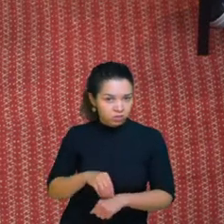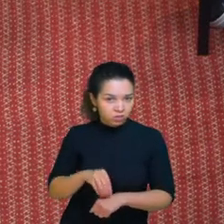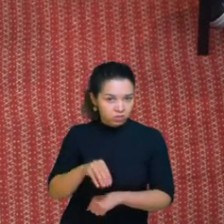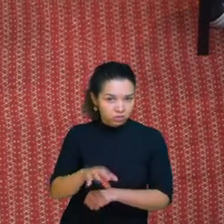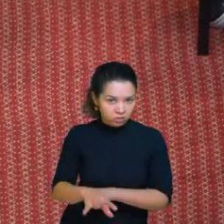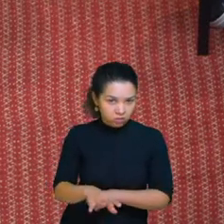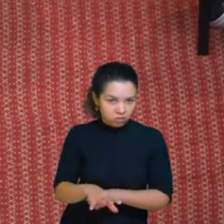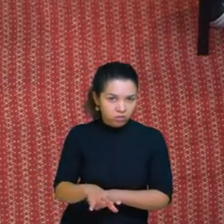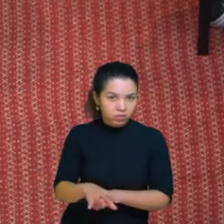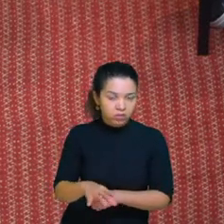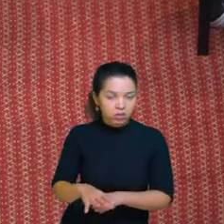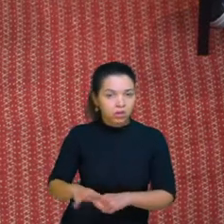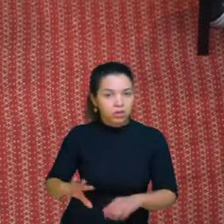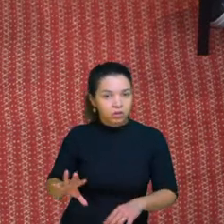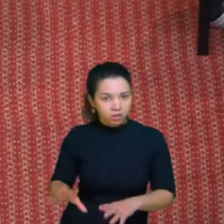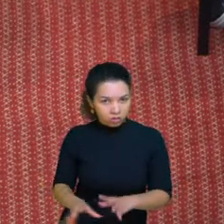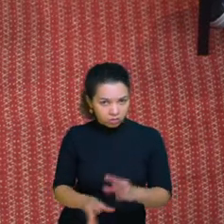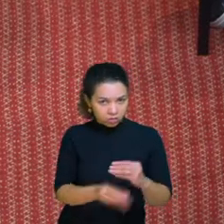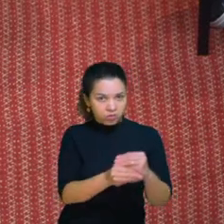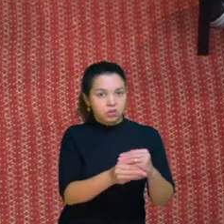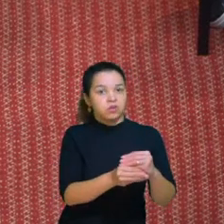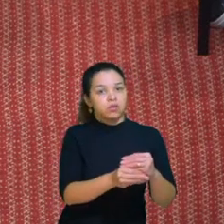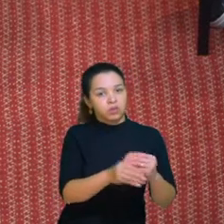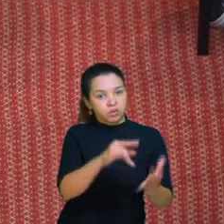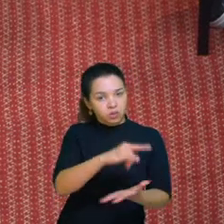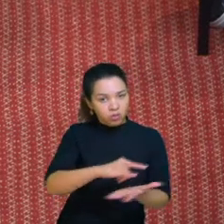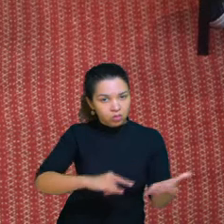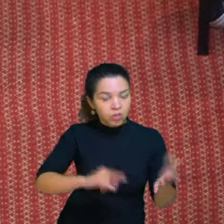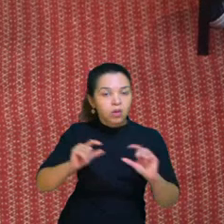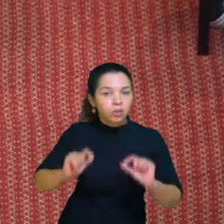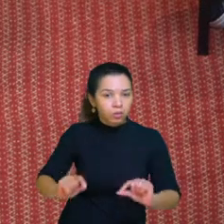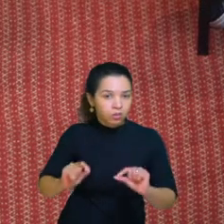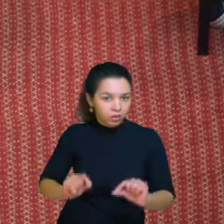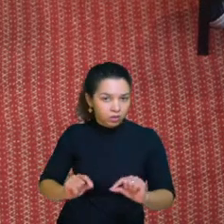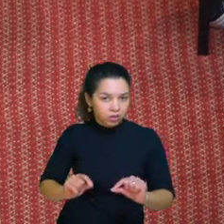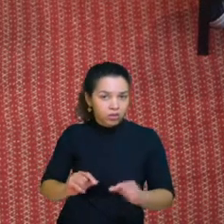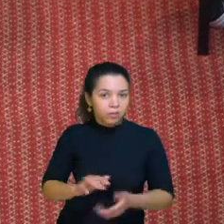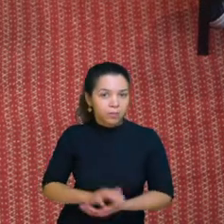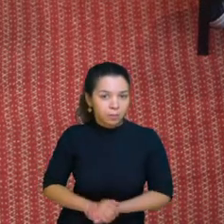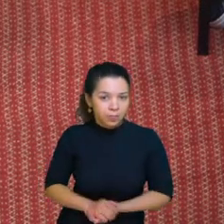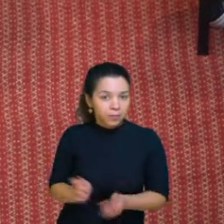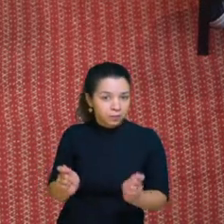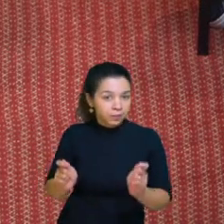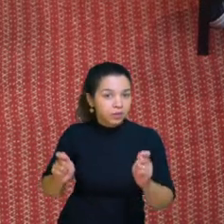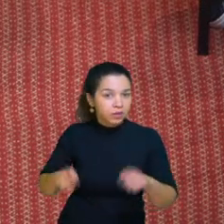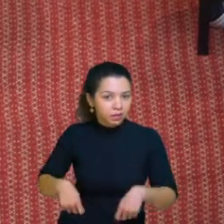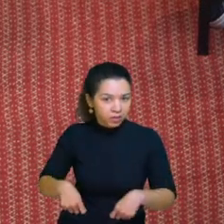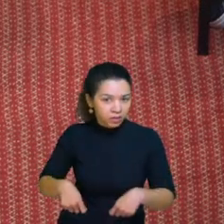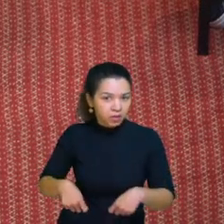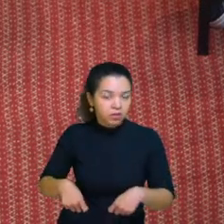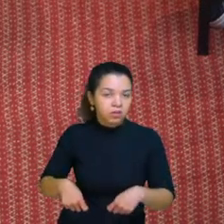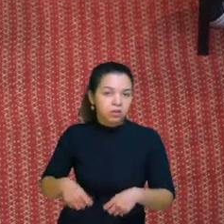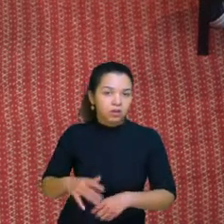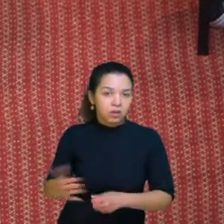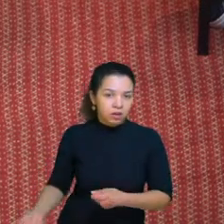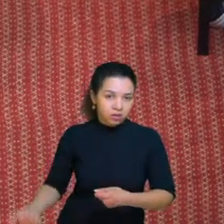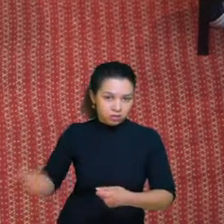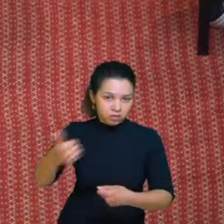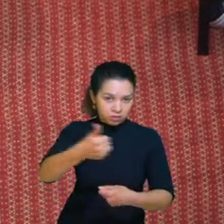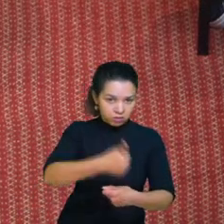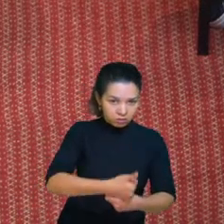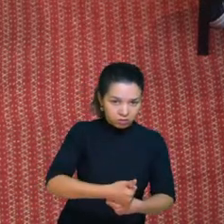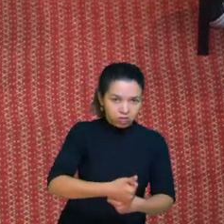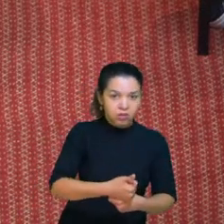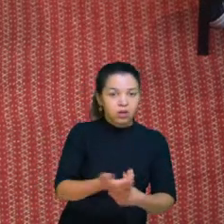daria de incrementação neste documento seria possibilitar a lotação destes